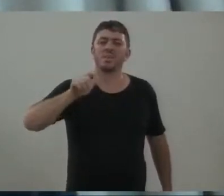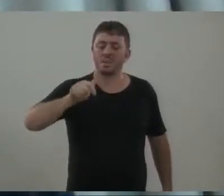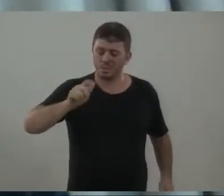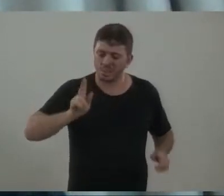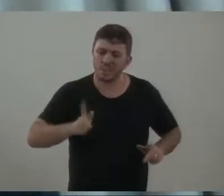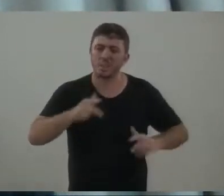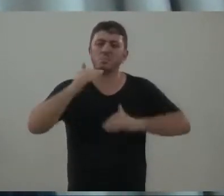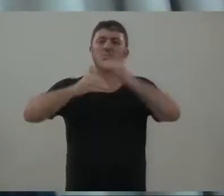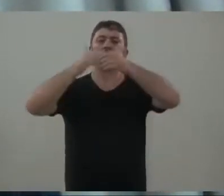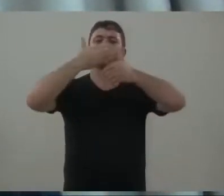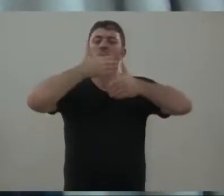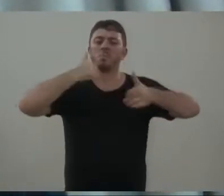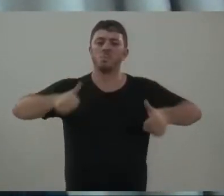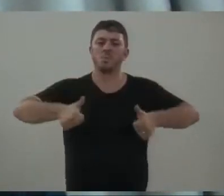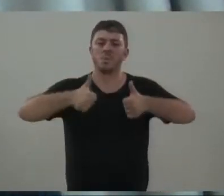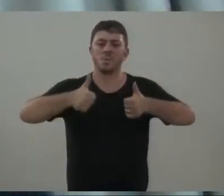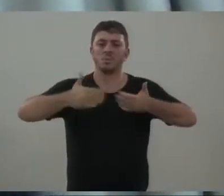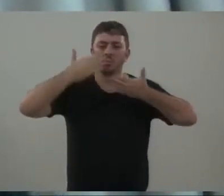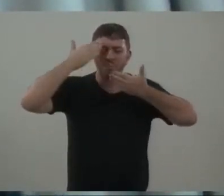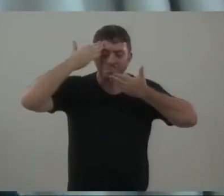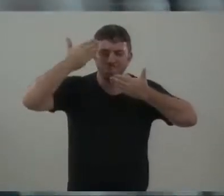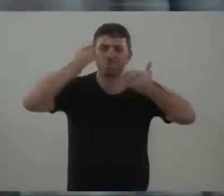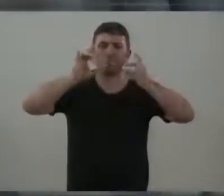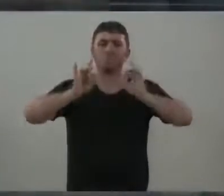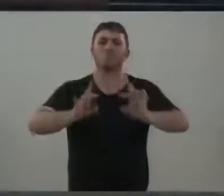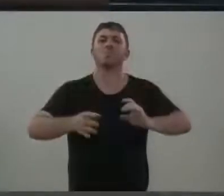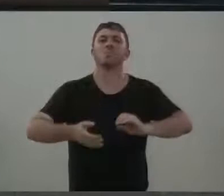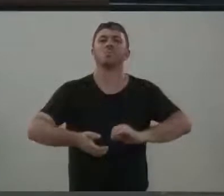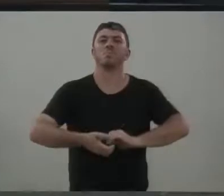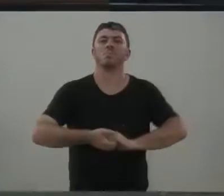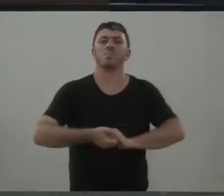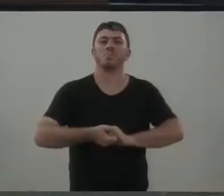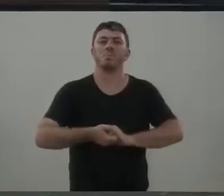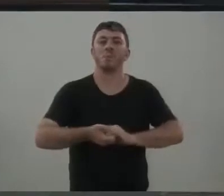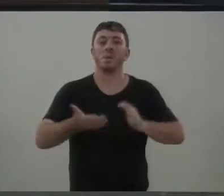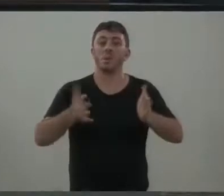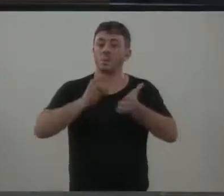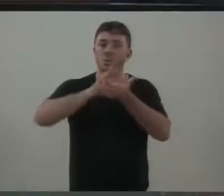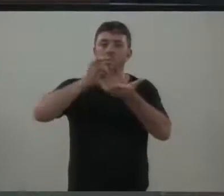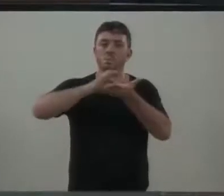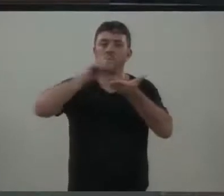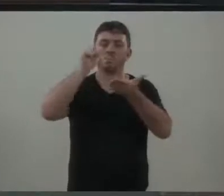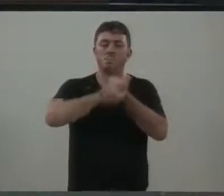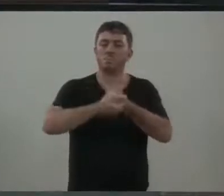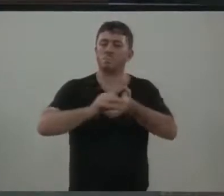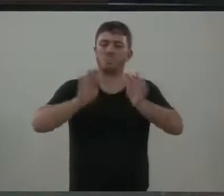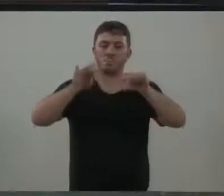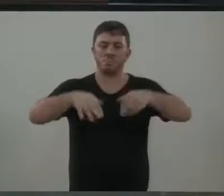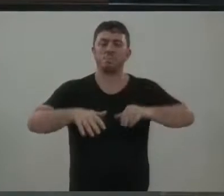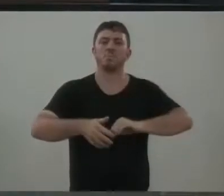dia melhor. Obrigado, senhor presidente. É só. Não há mais inscritos, senhor presidente.